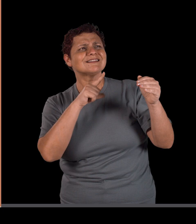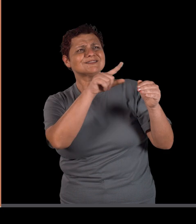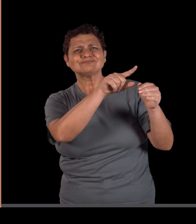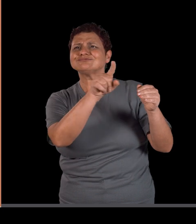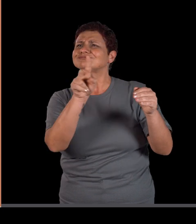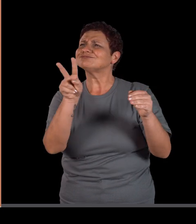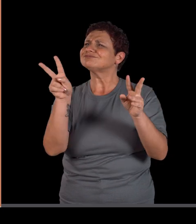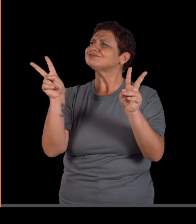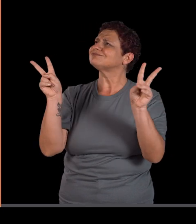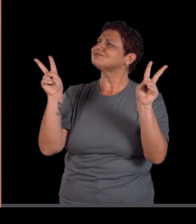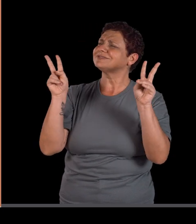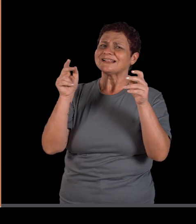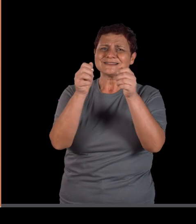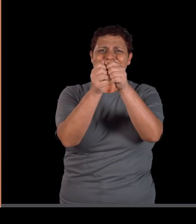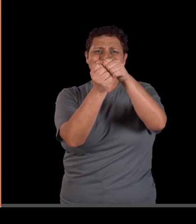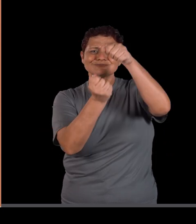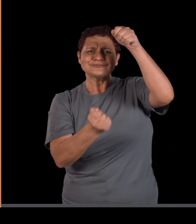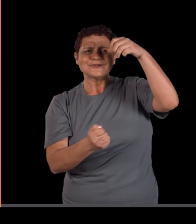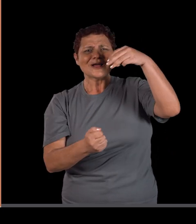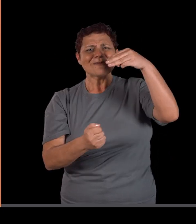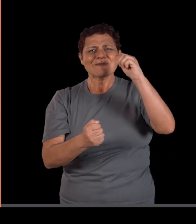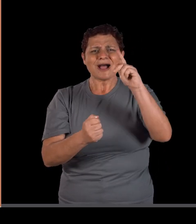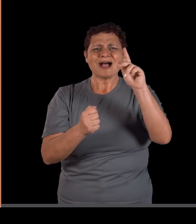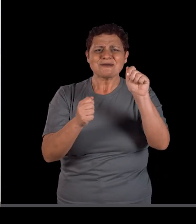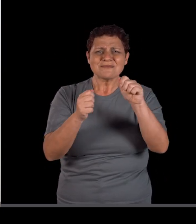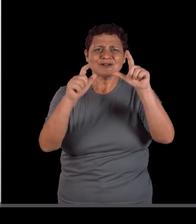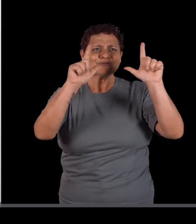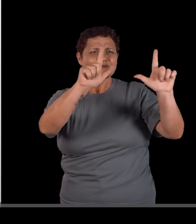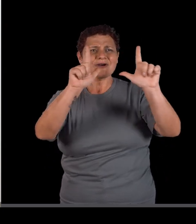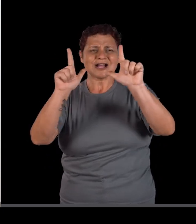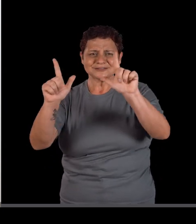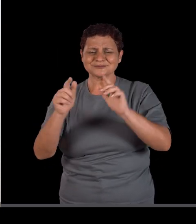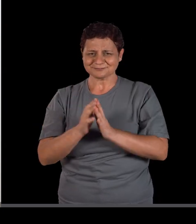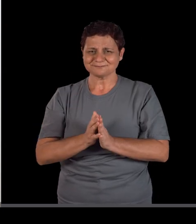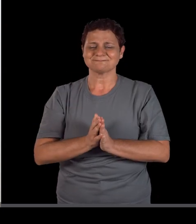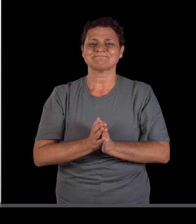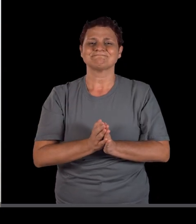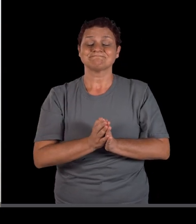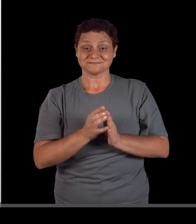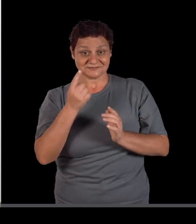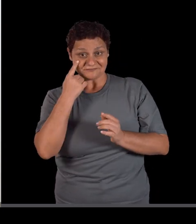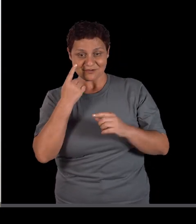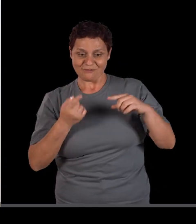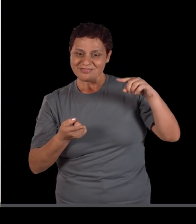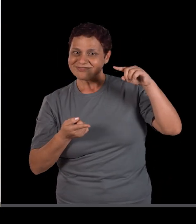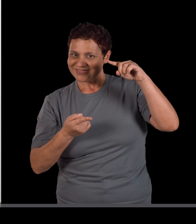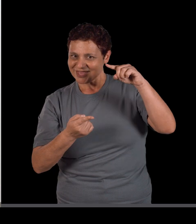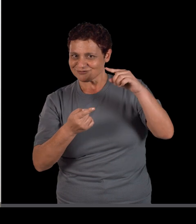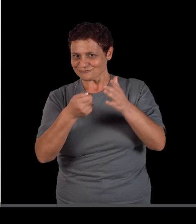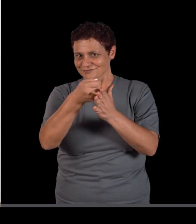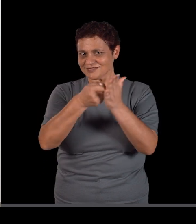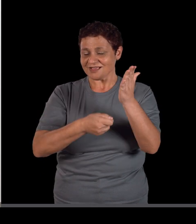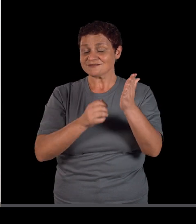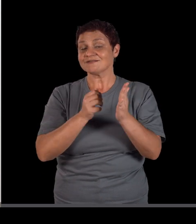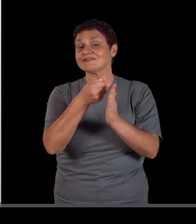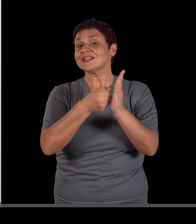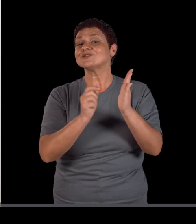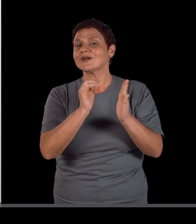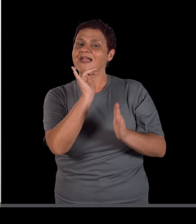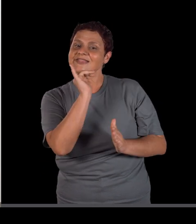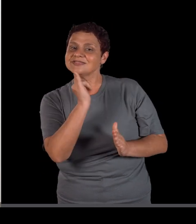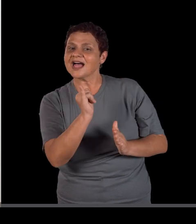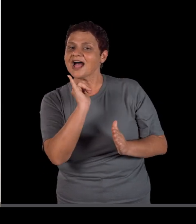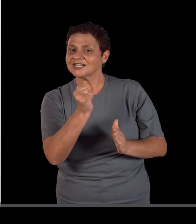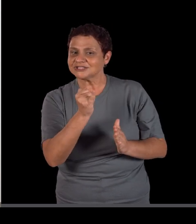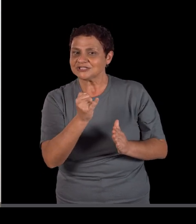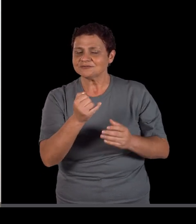ali viu também mapas e quadros pendurados. Nesse trecho, é um texto narrativo, porque